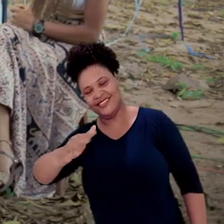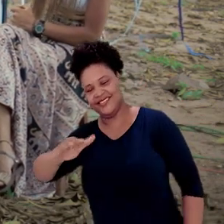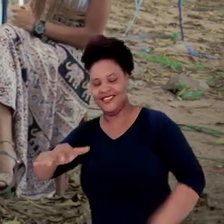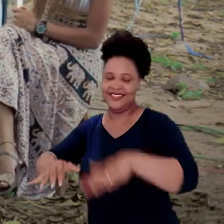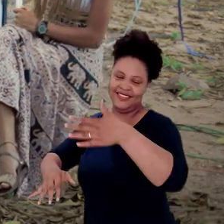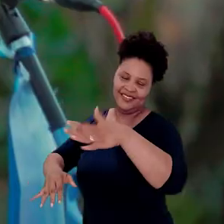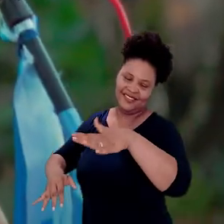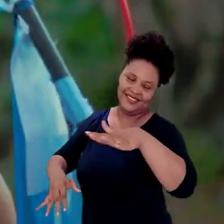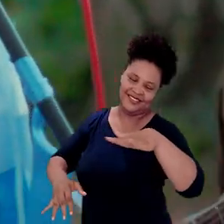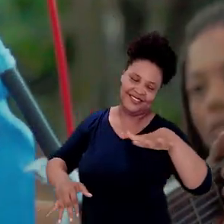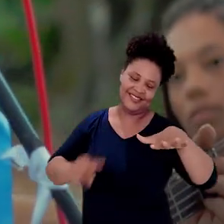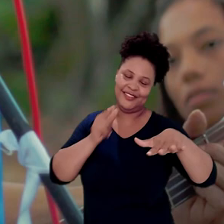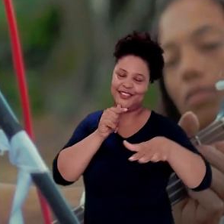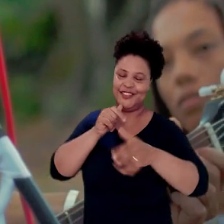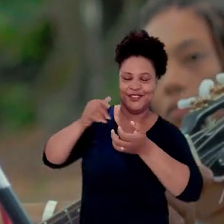balançou as